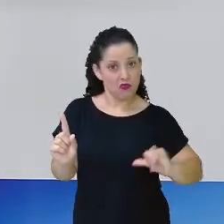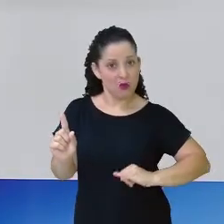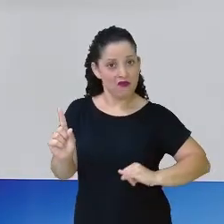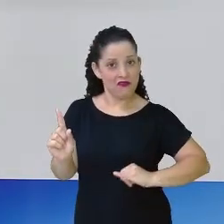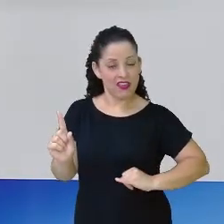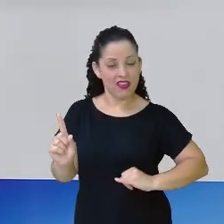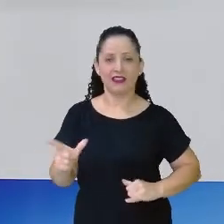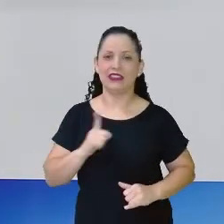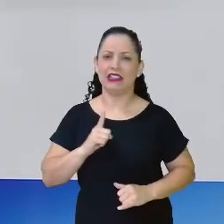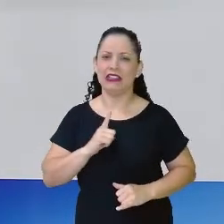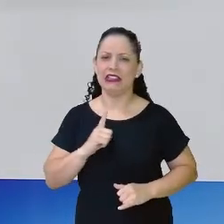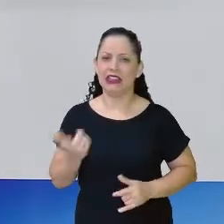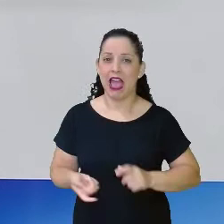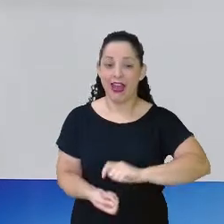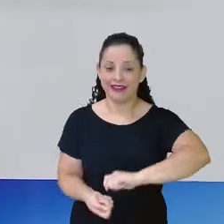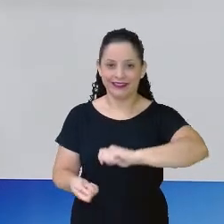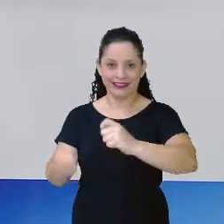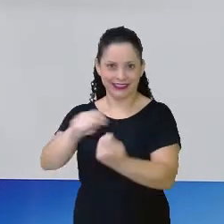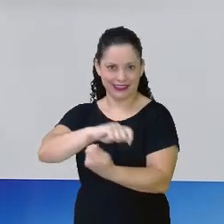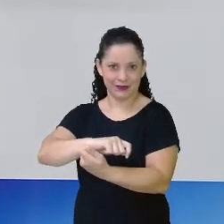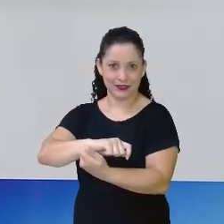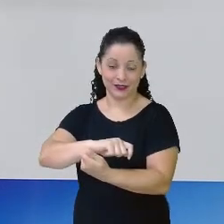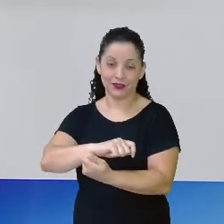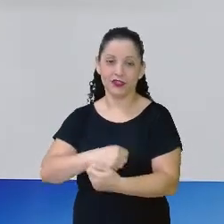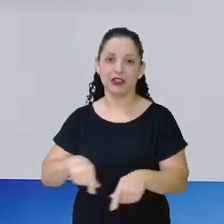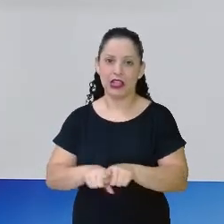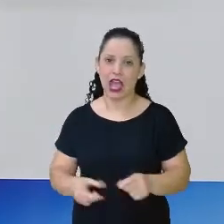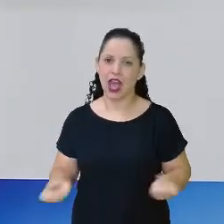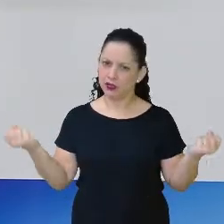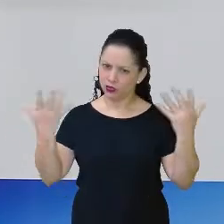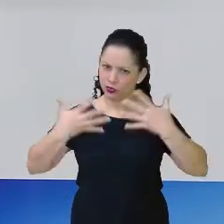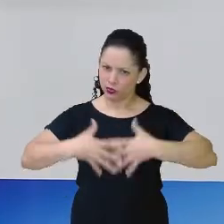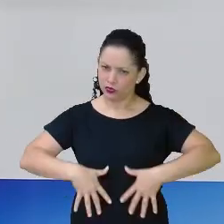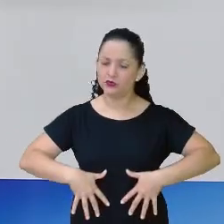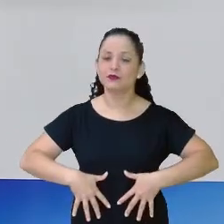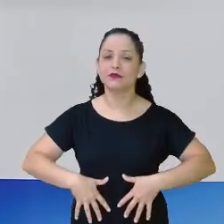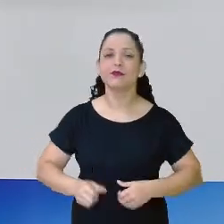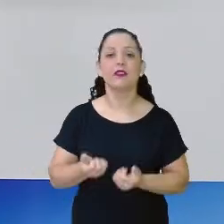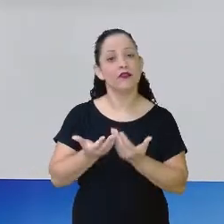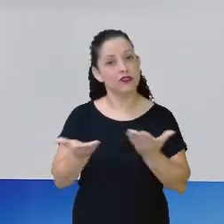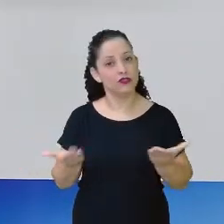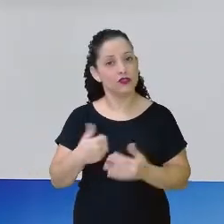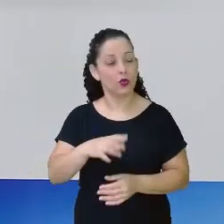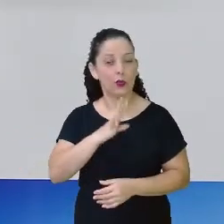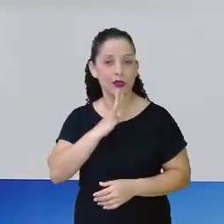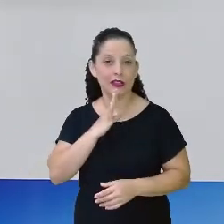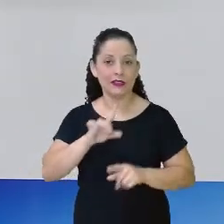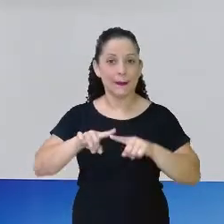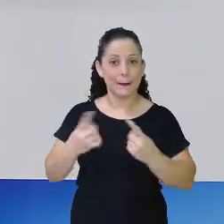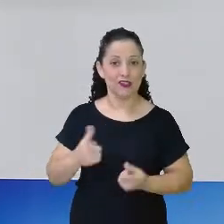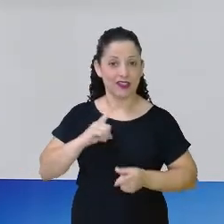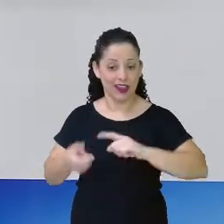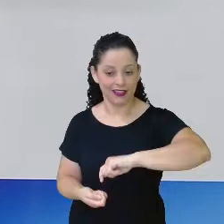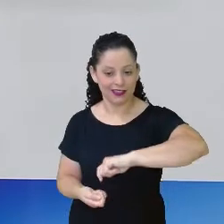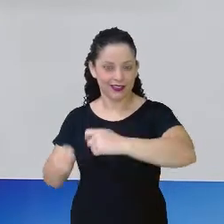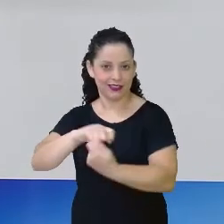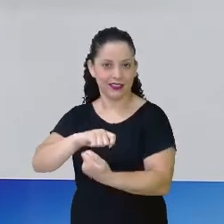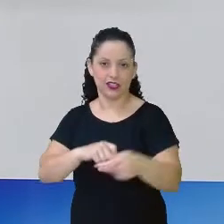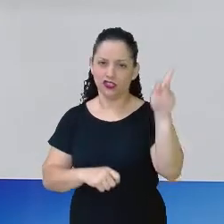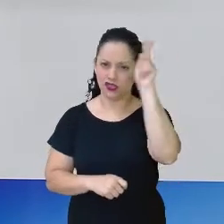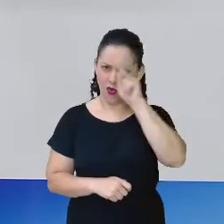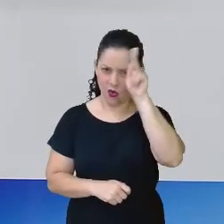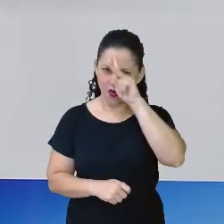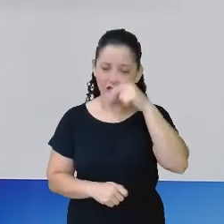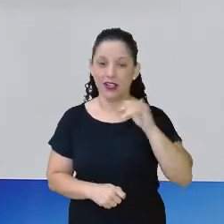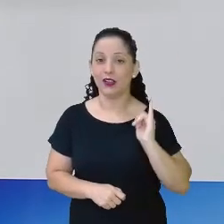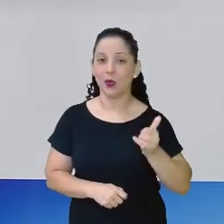muitos recontos. Tem aquele bem tradicional, que é o que todo mundo conhece, mas também tem os recontos. E isso em todos os contos,